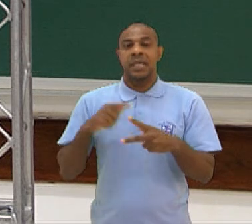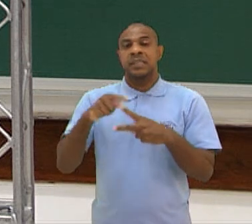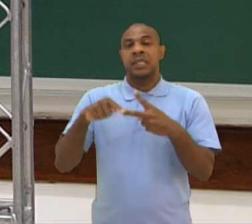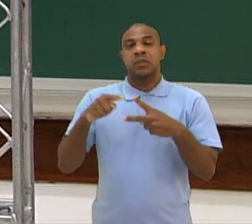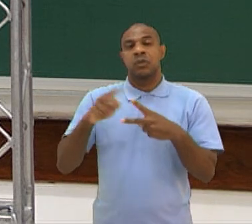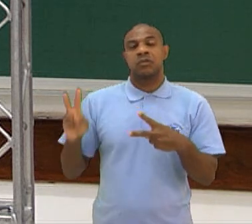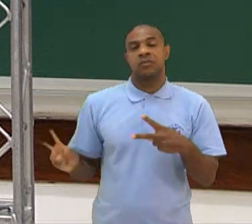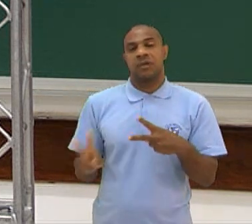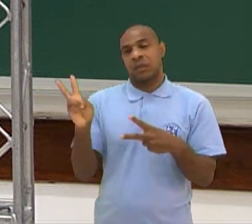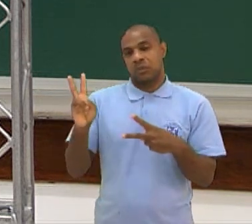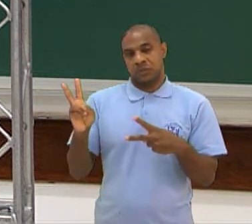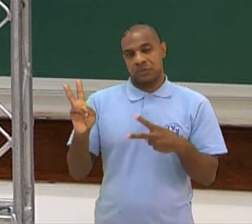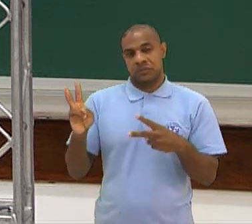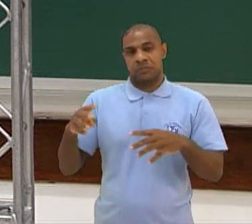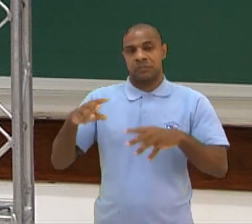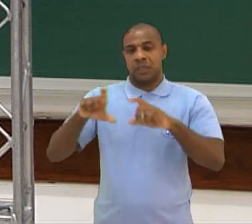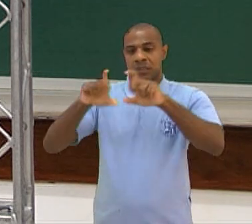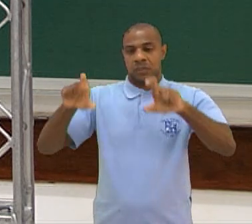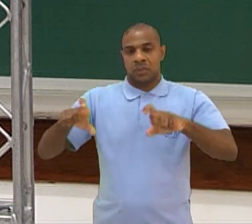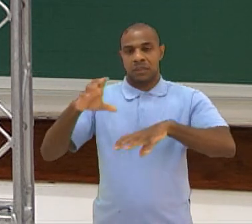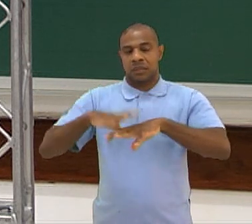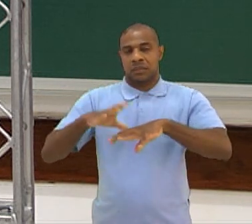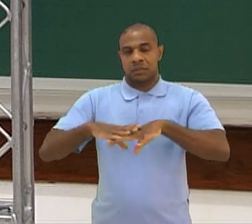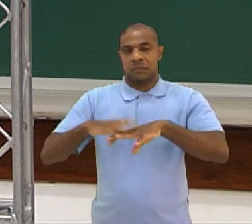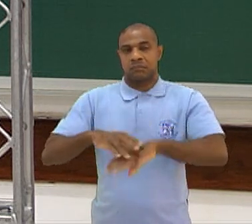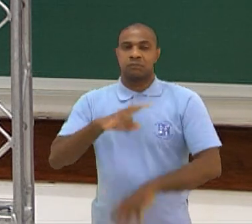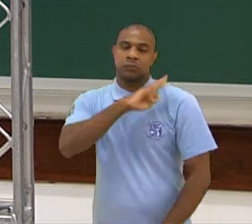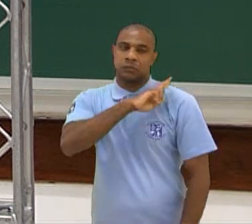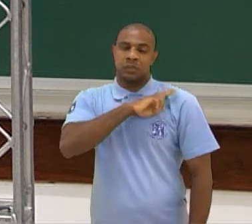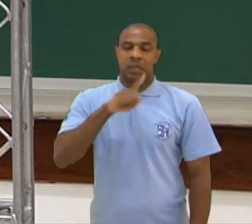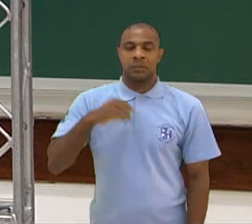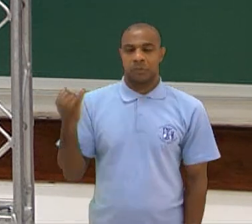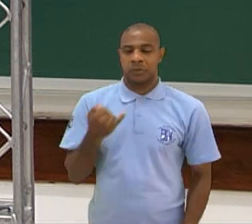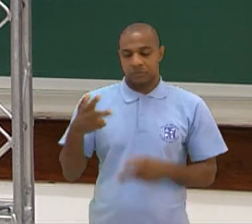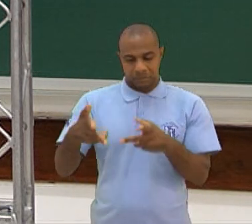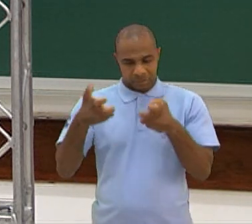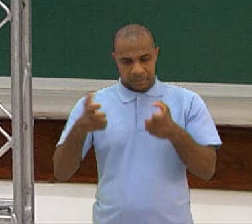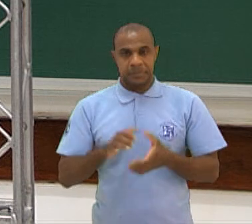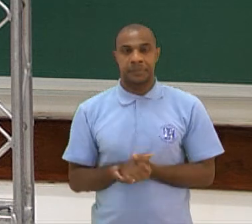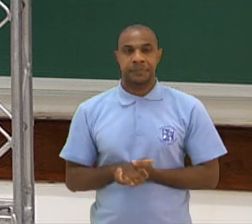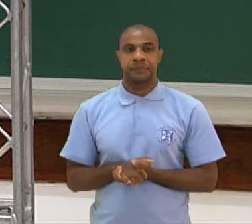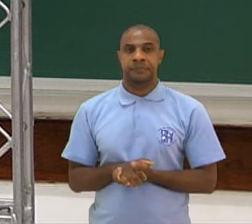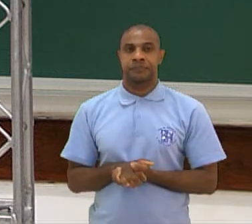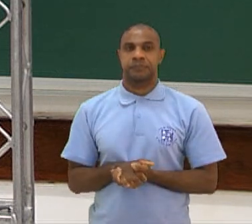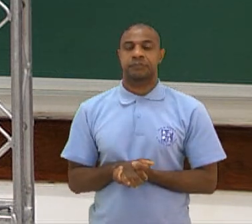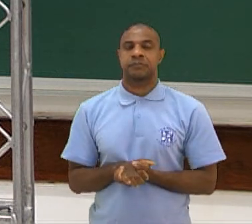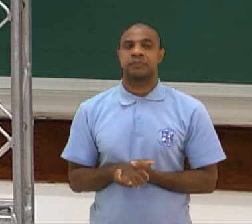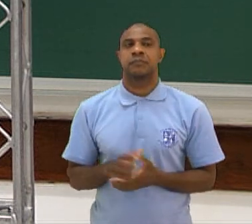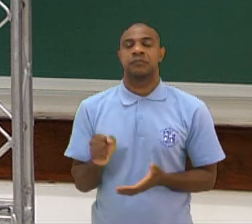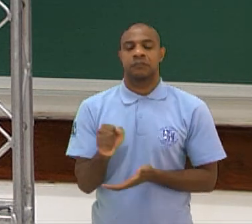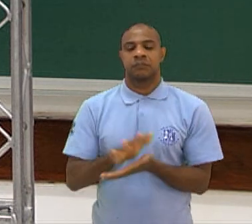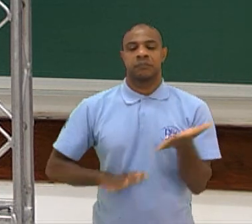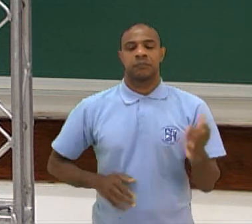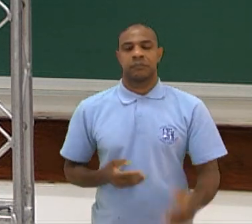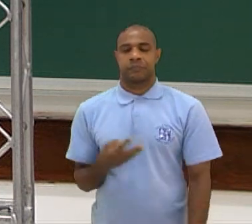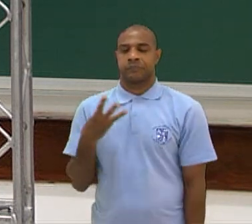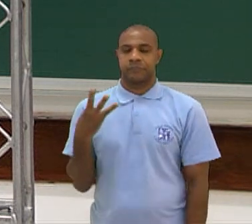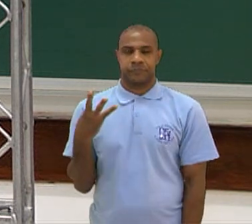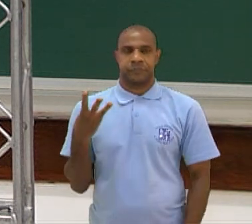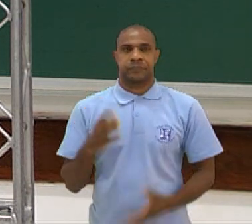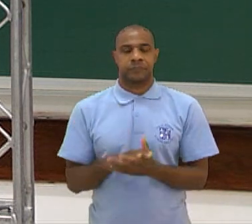várias vezes. Agora, olha só, pessoal, como eu tenho aqui 25, raiz de 25 é um número quadrado perfeito. Então, eu vou ter